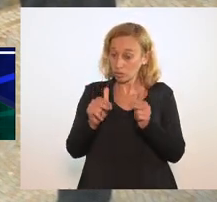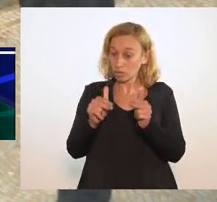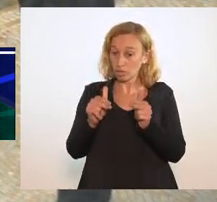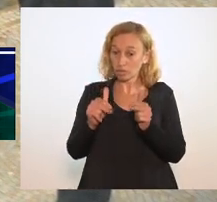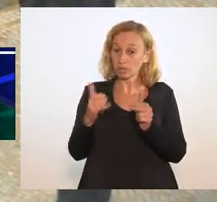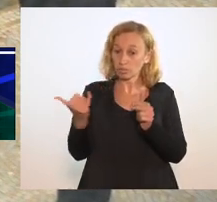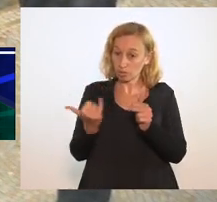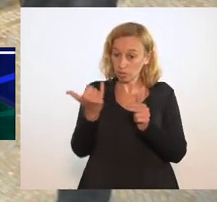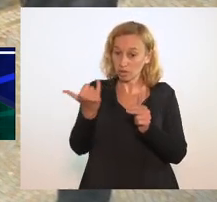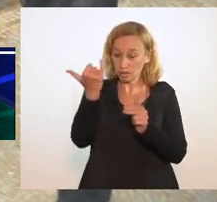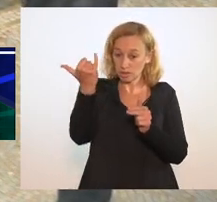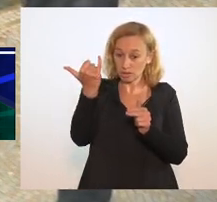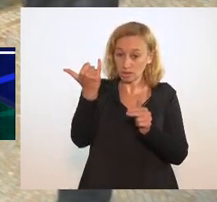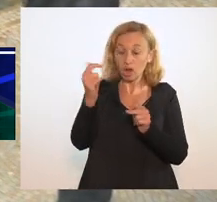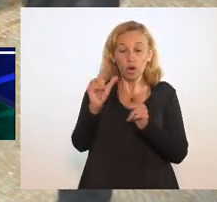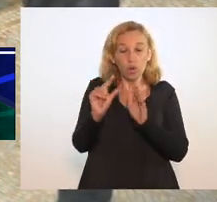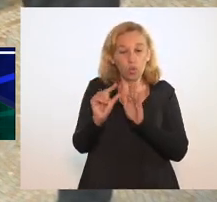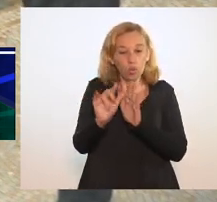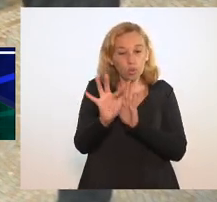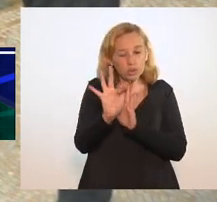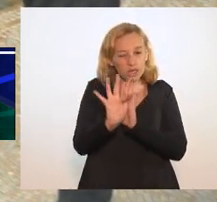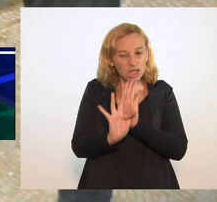com um texto um pouco...